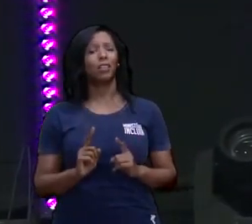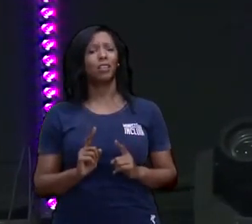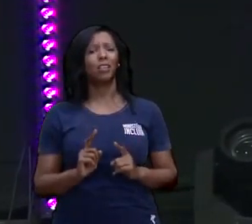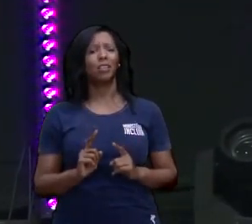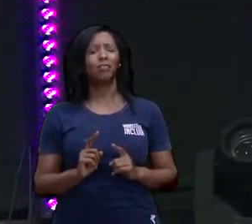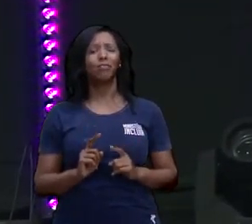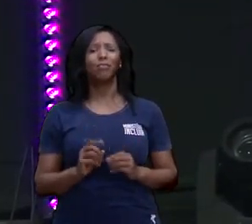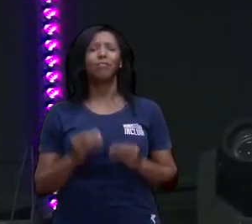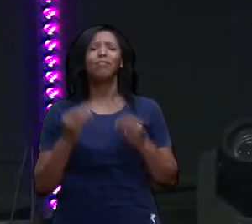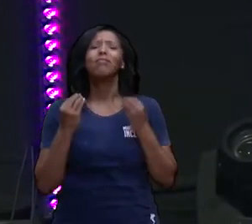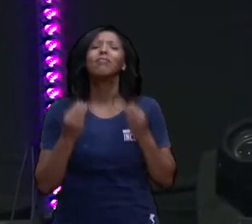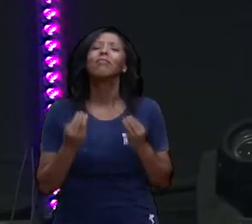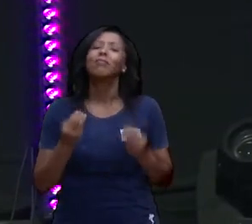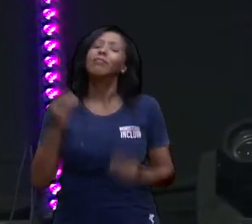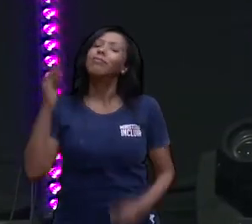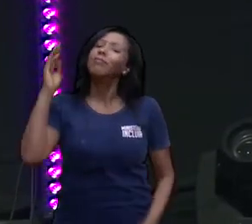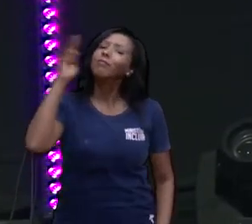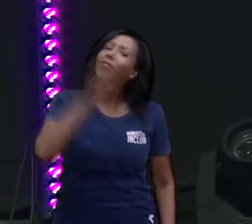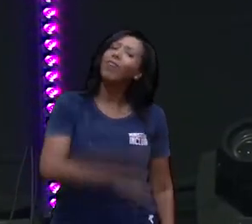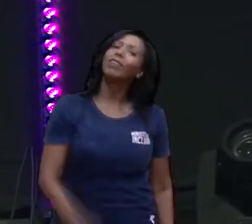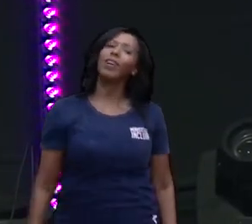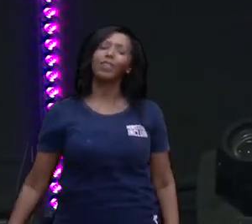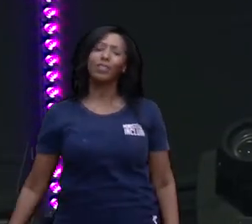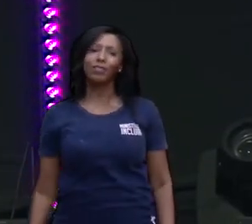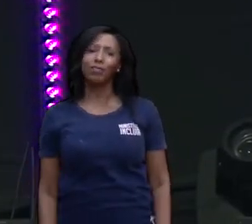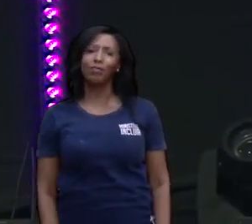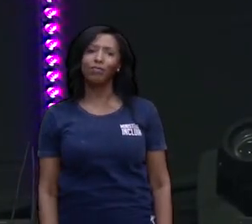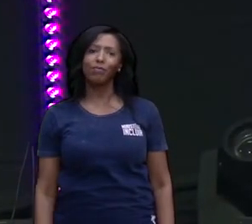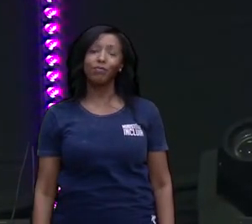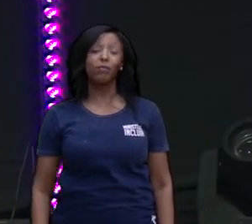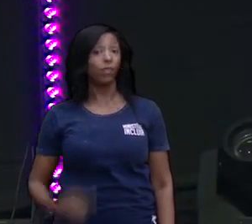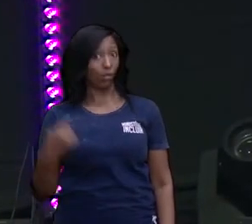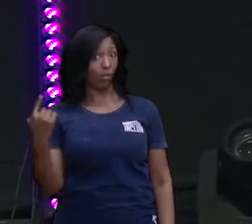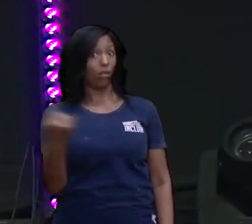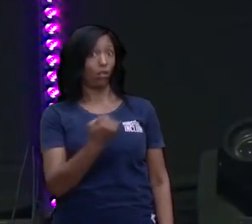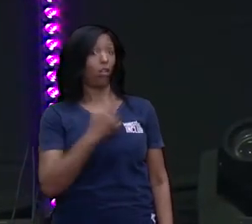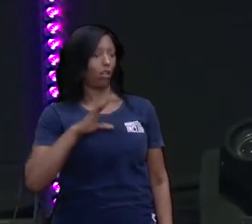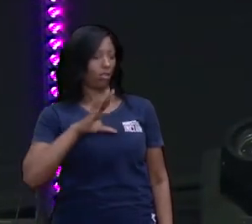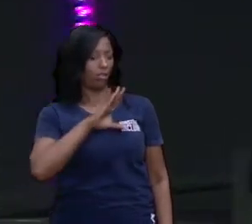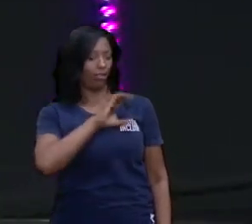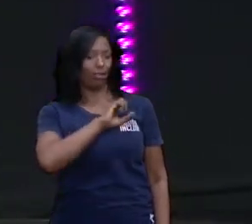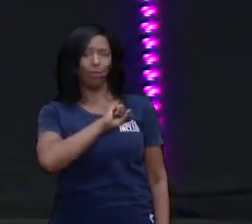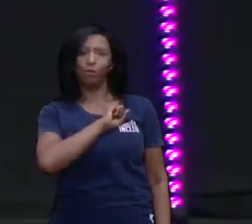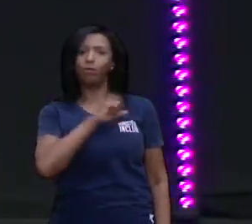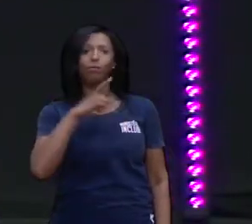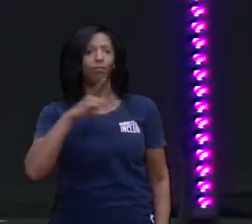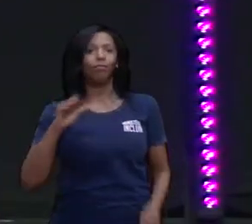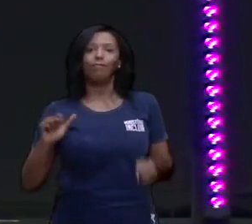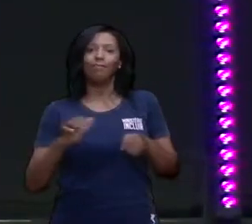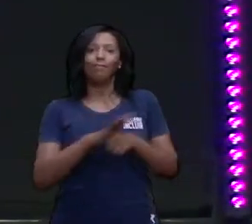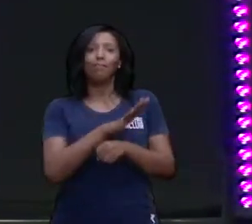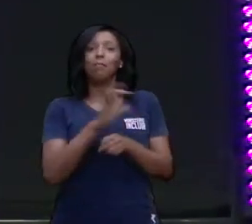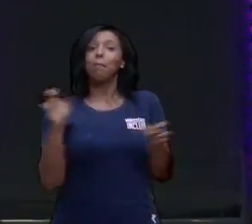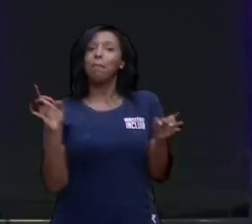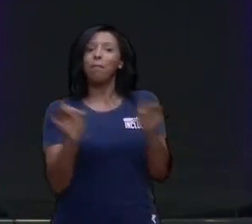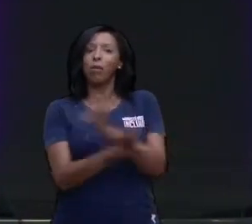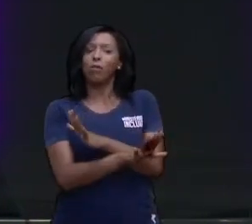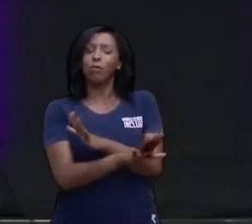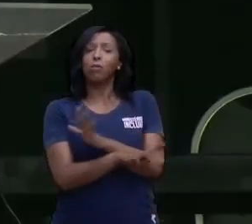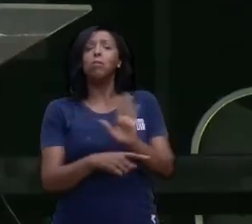e nós temos amor suficiente para perdoar as pessoas que fazem isso amá-los e levá-los pelo caminho da Bondade